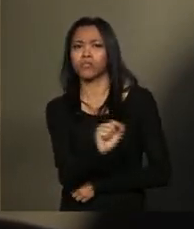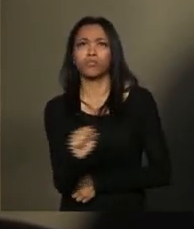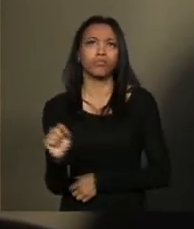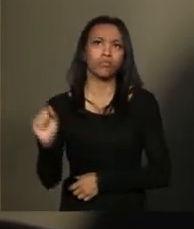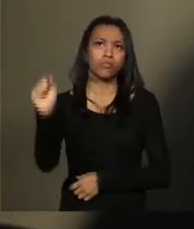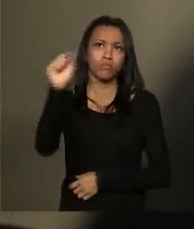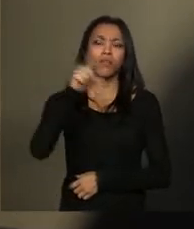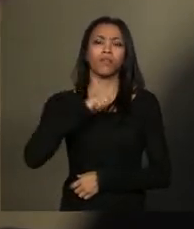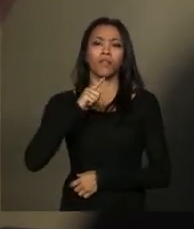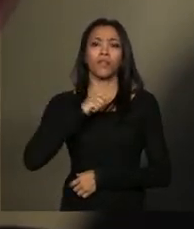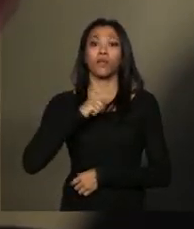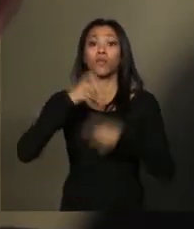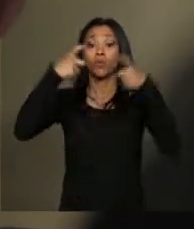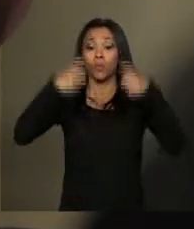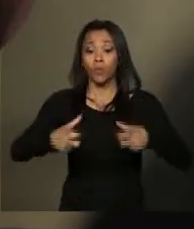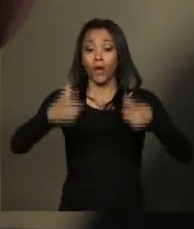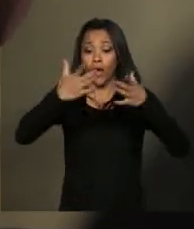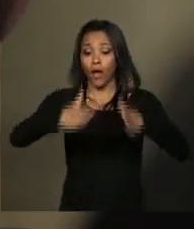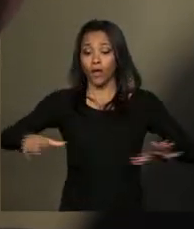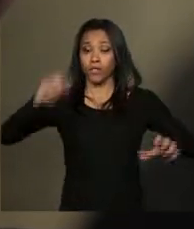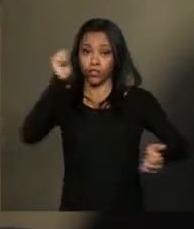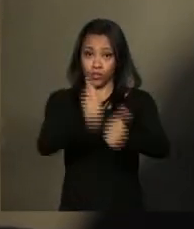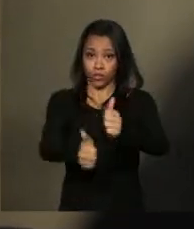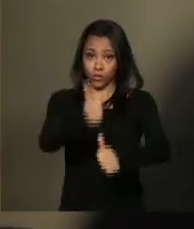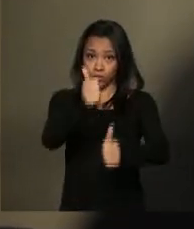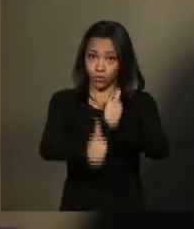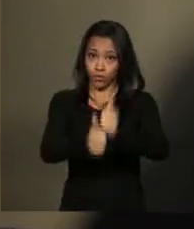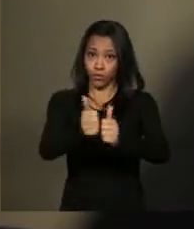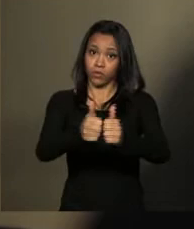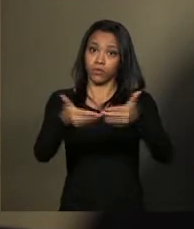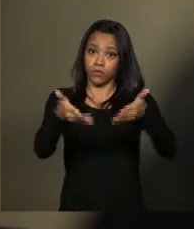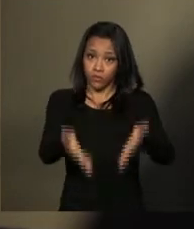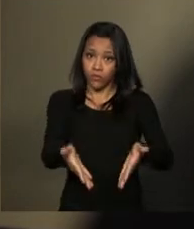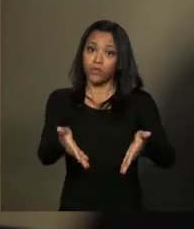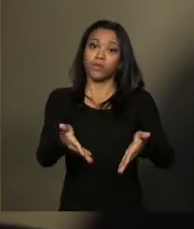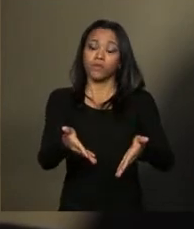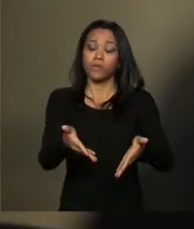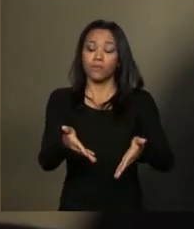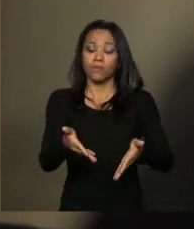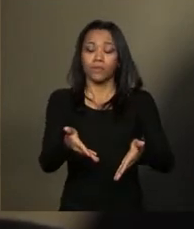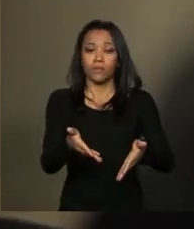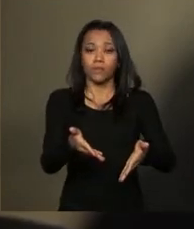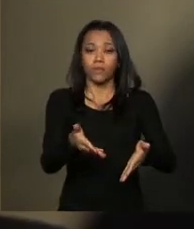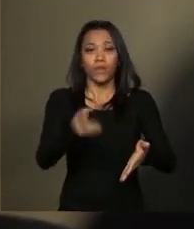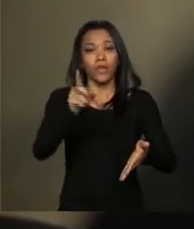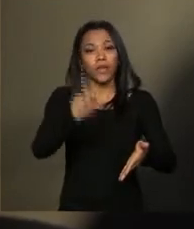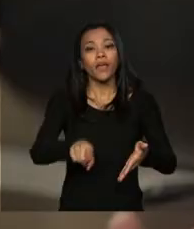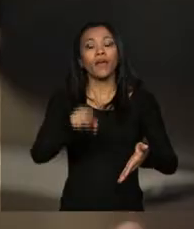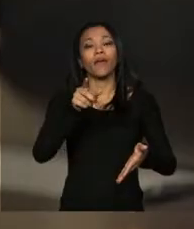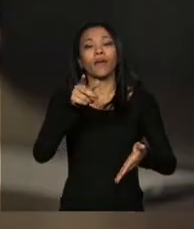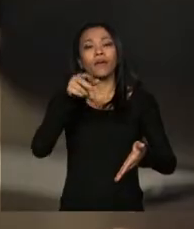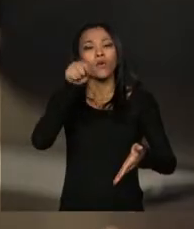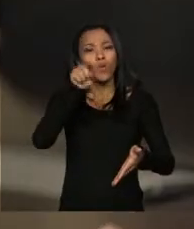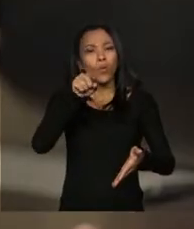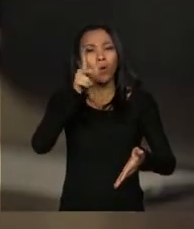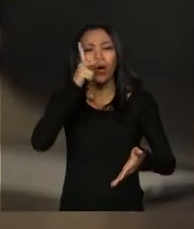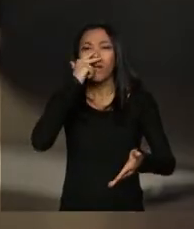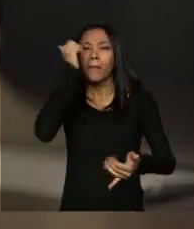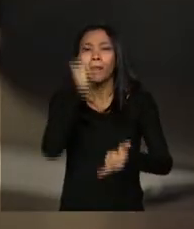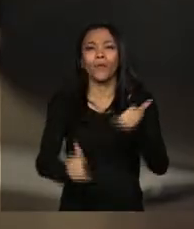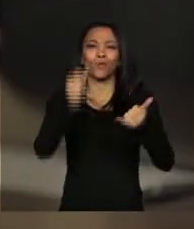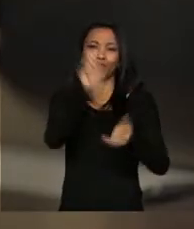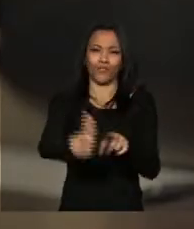ampliação desses espaços. O COT vai servir como uma espécie de universidade do esporte.